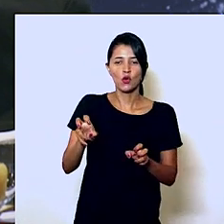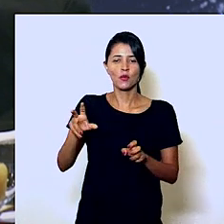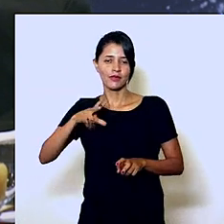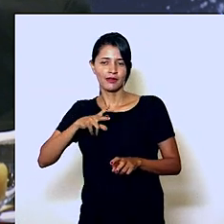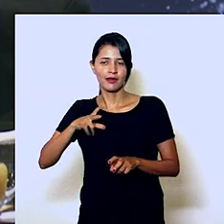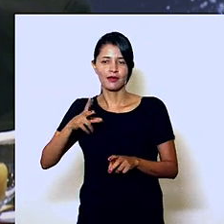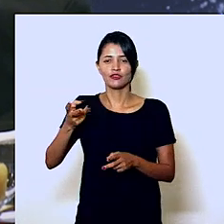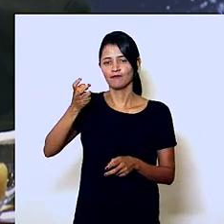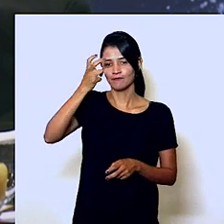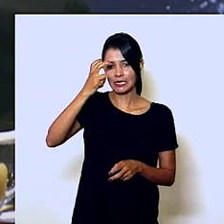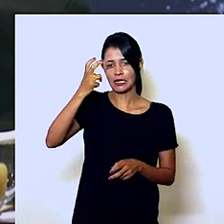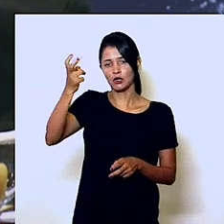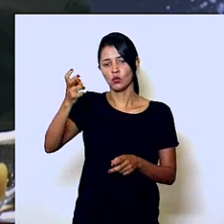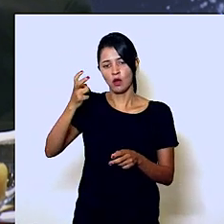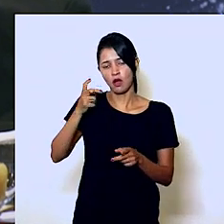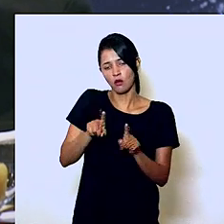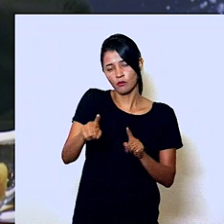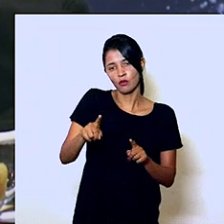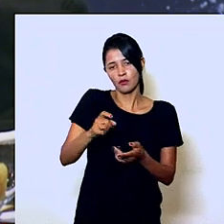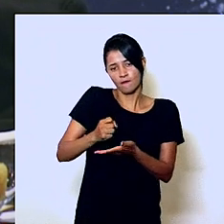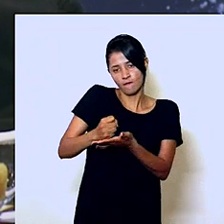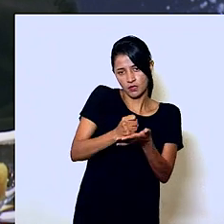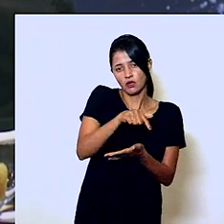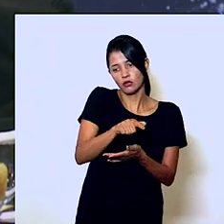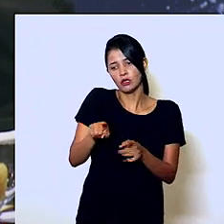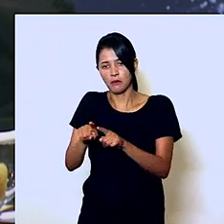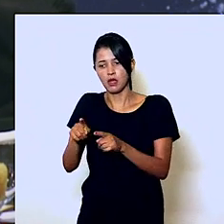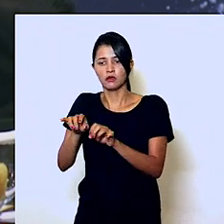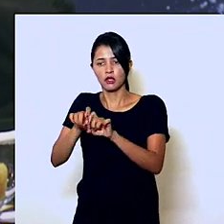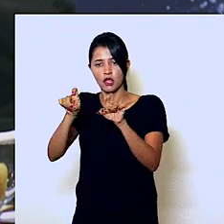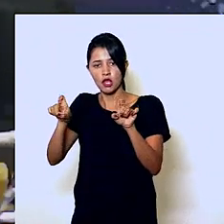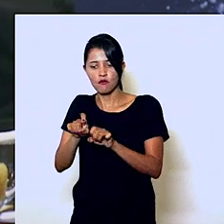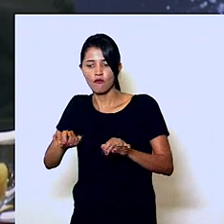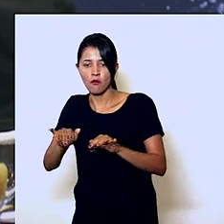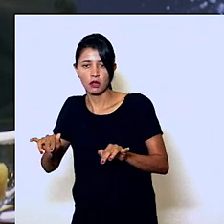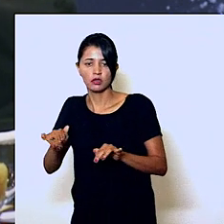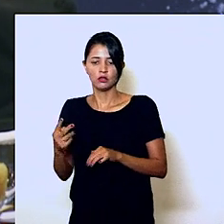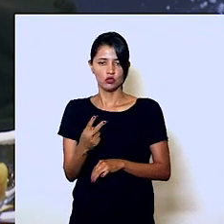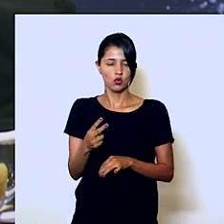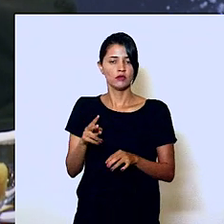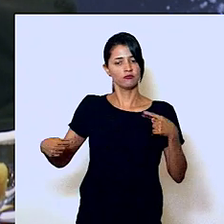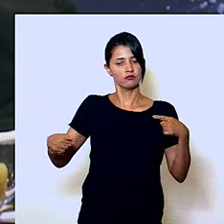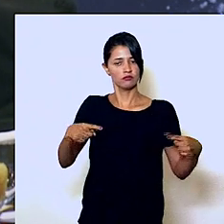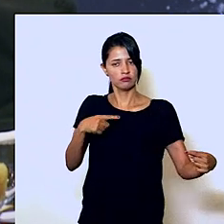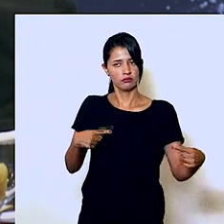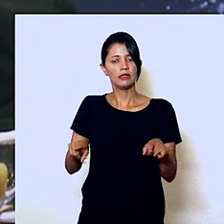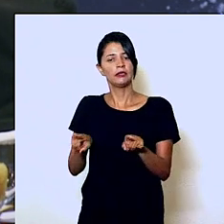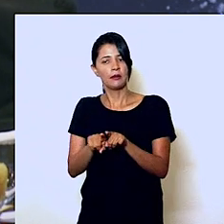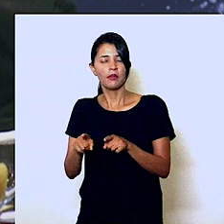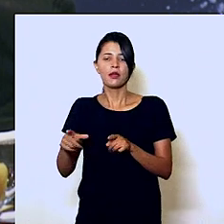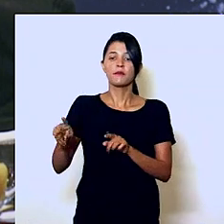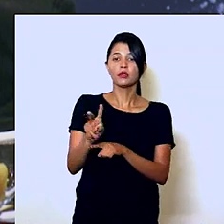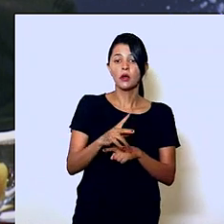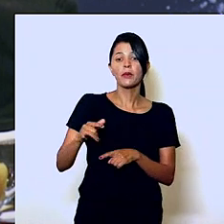o mercado de informática. Eram contenciosos decorrentes da ausência de proteção de patentes para produtos farmacêuticos no